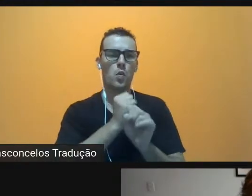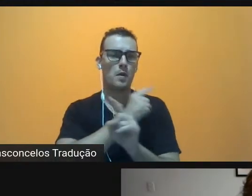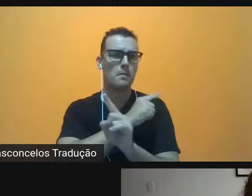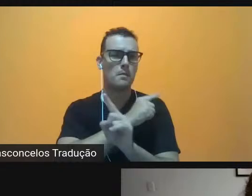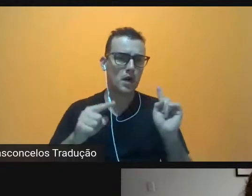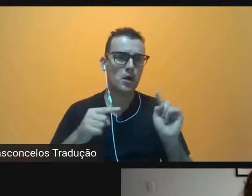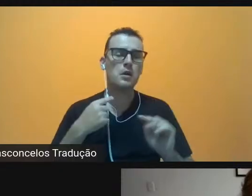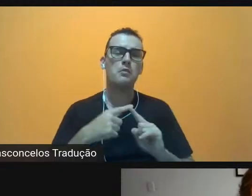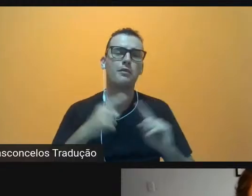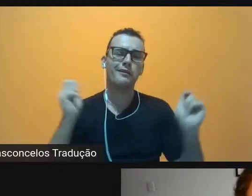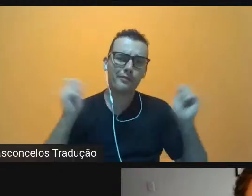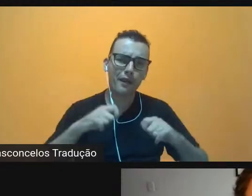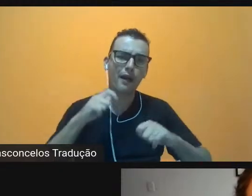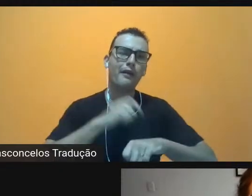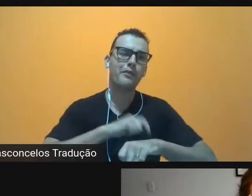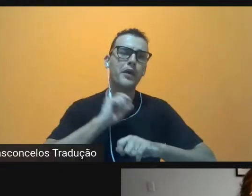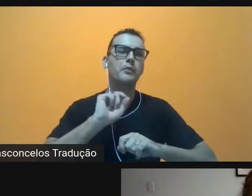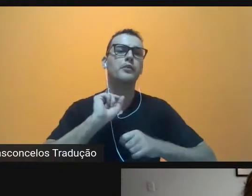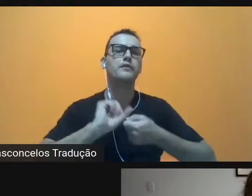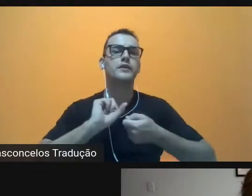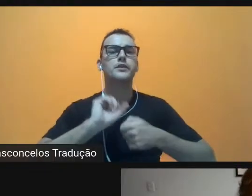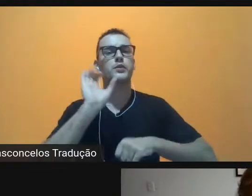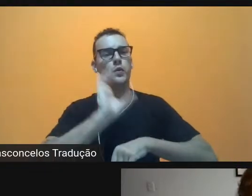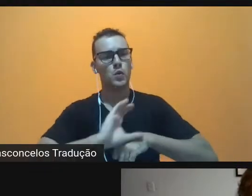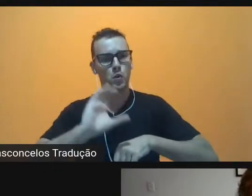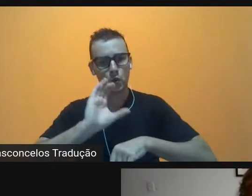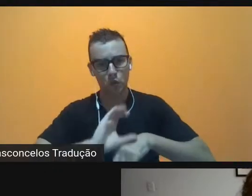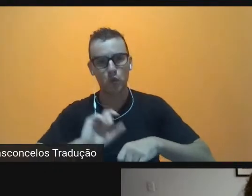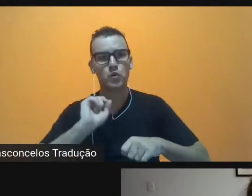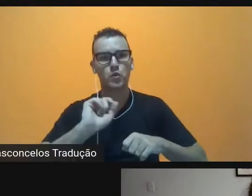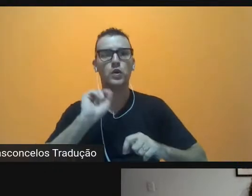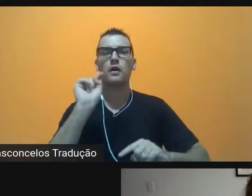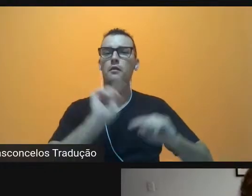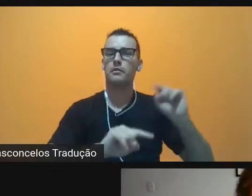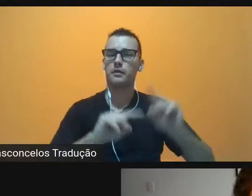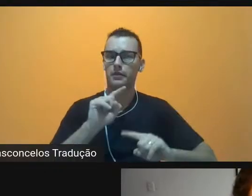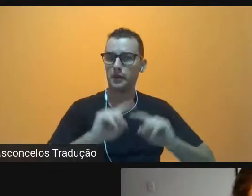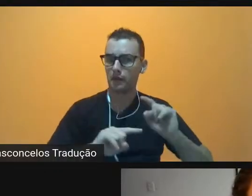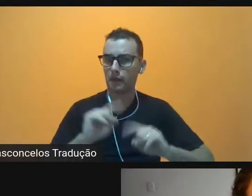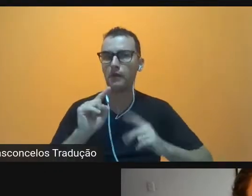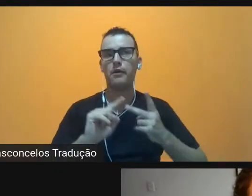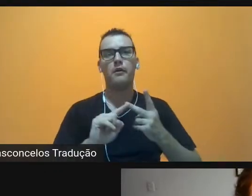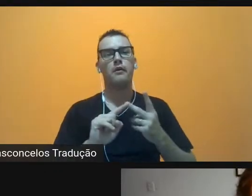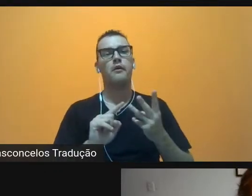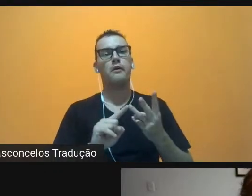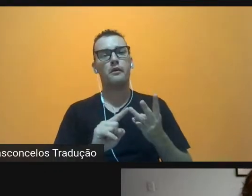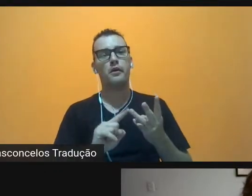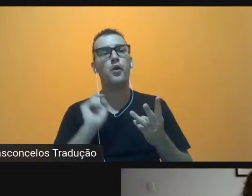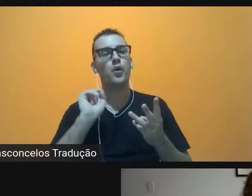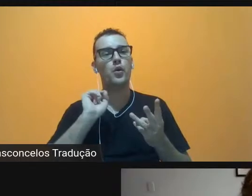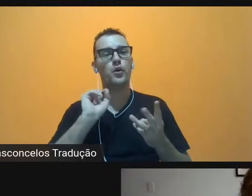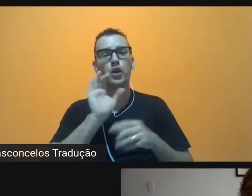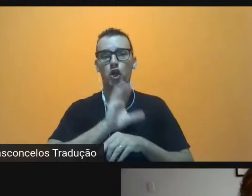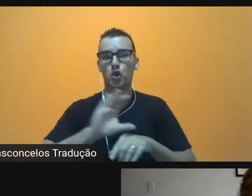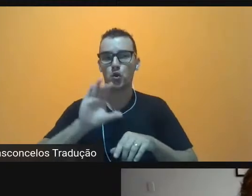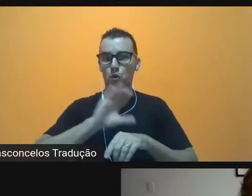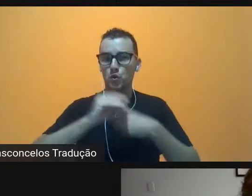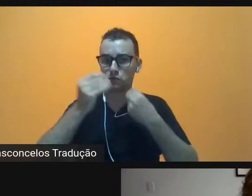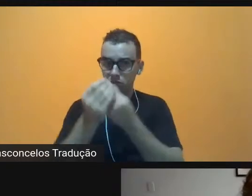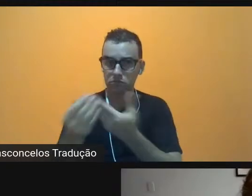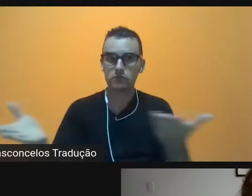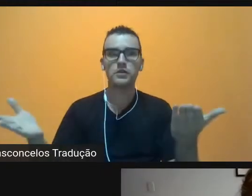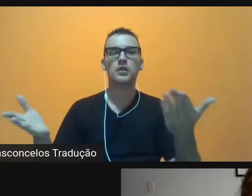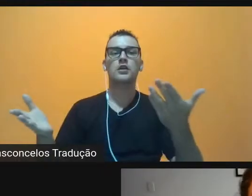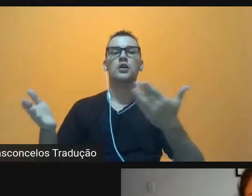deu tempo de projetar o curso, projetar o material, aplicar esse curso com